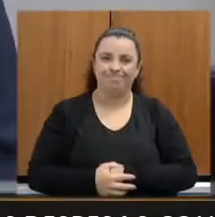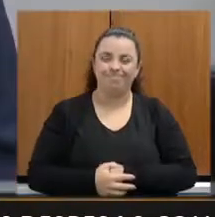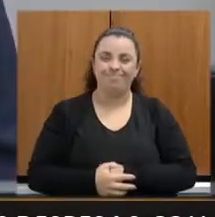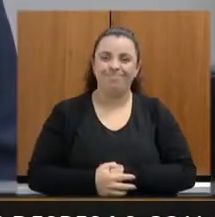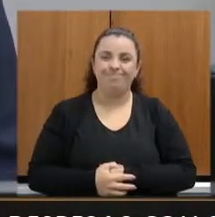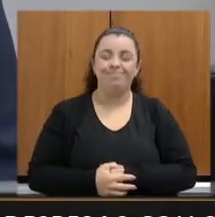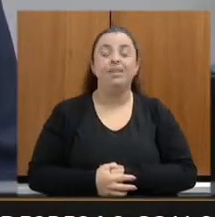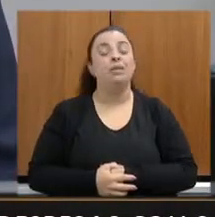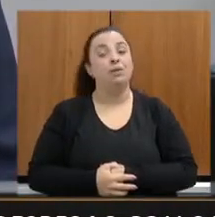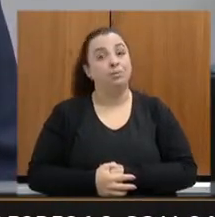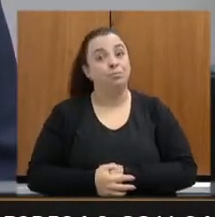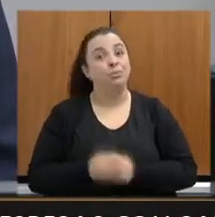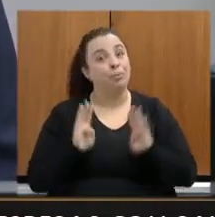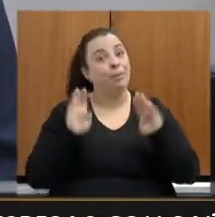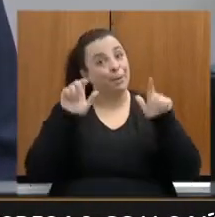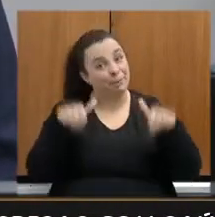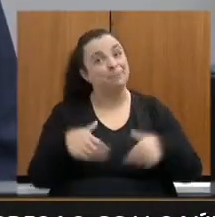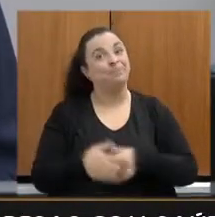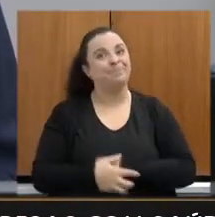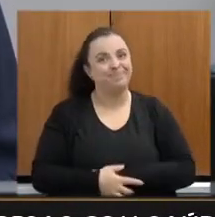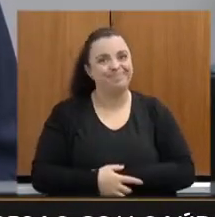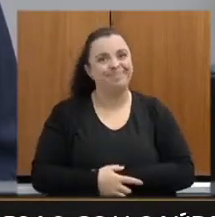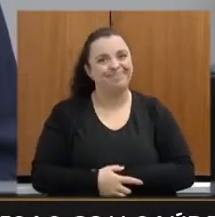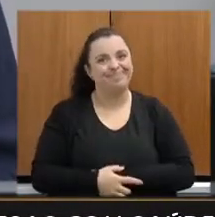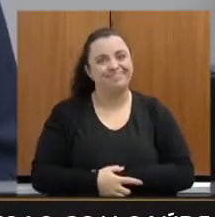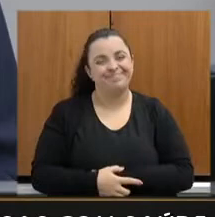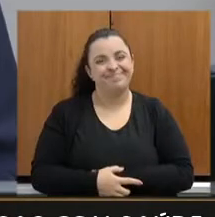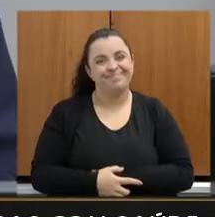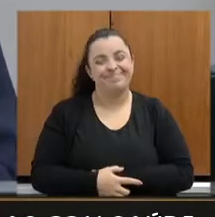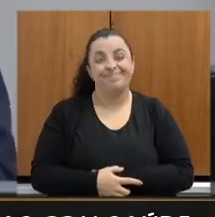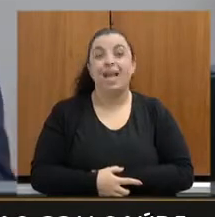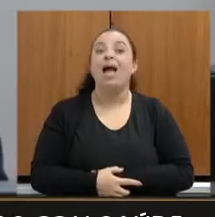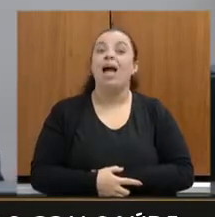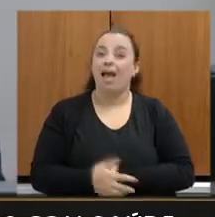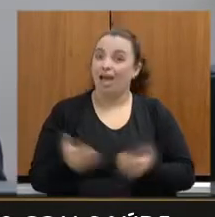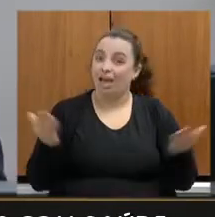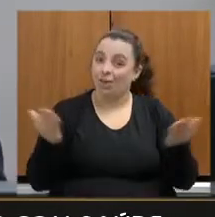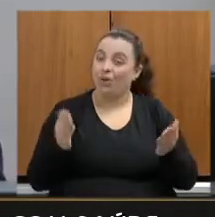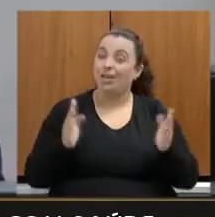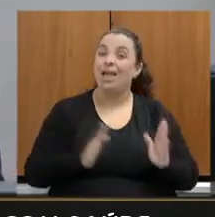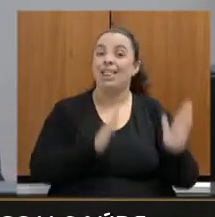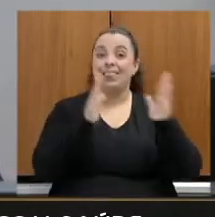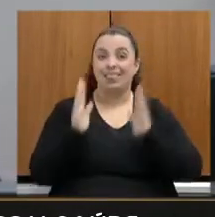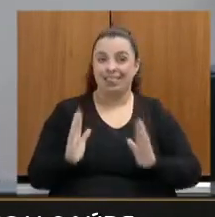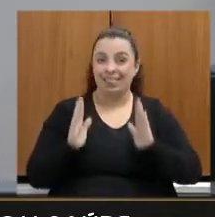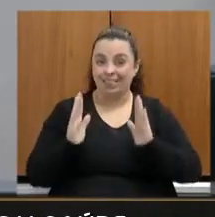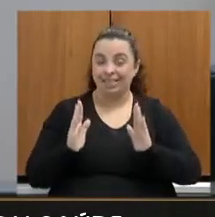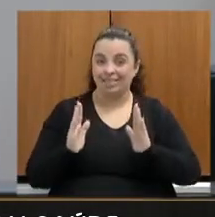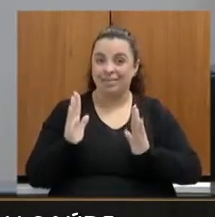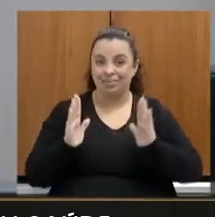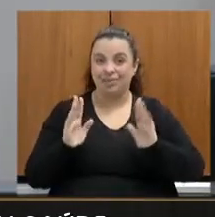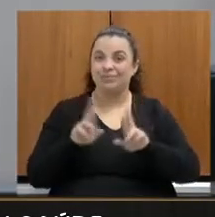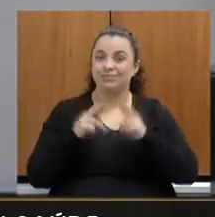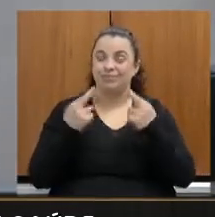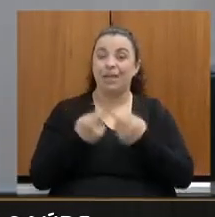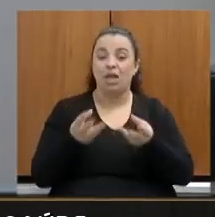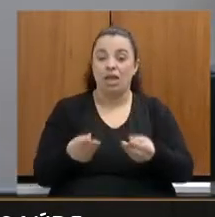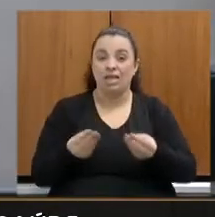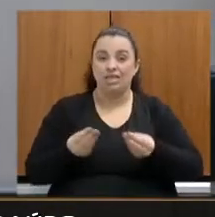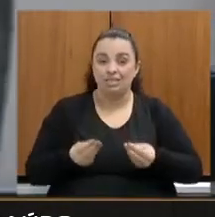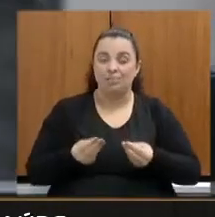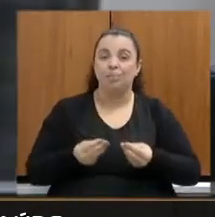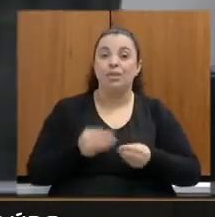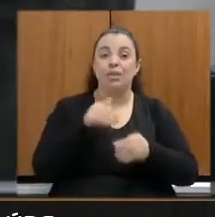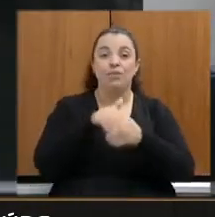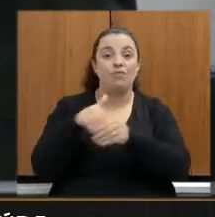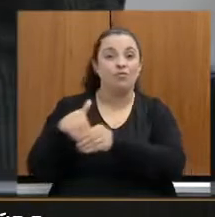é muito bem e passa-se a terceira fase da hora do dia que compreende o recebimento e discussão EA votação